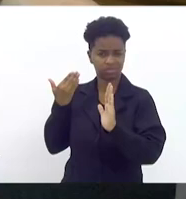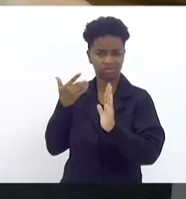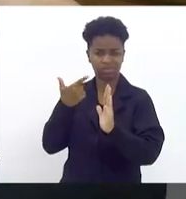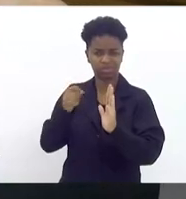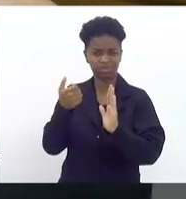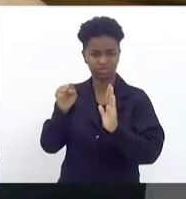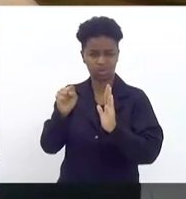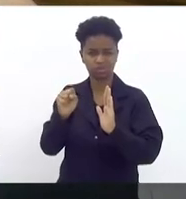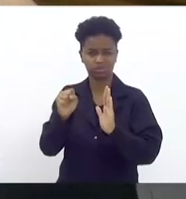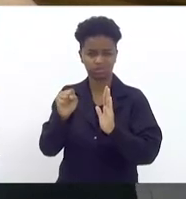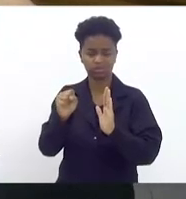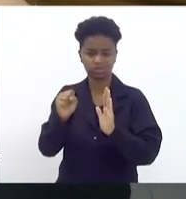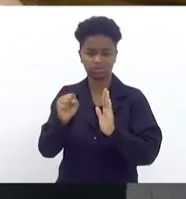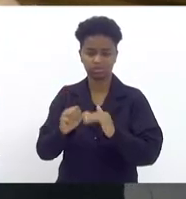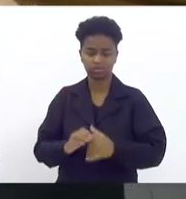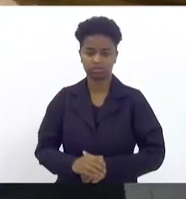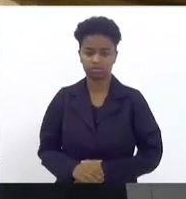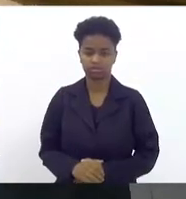é.